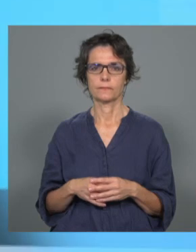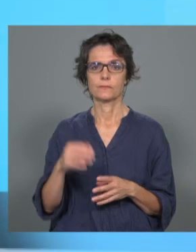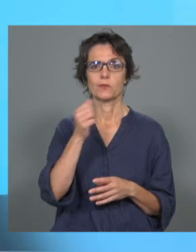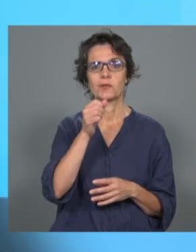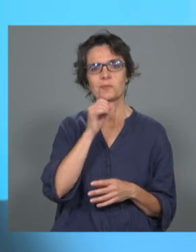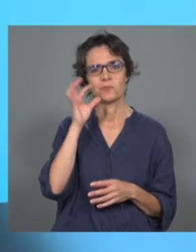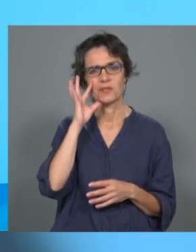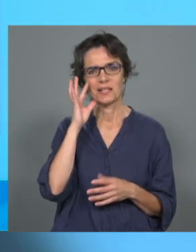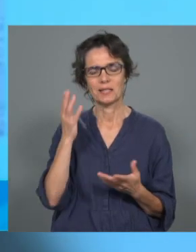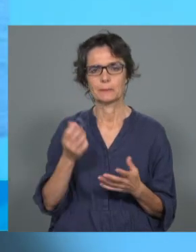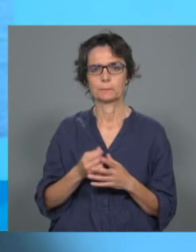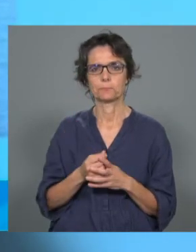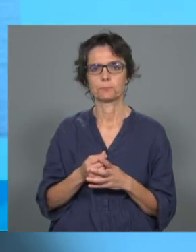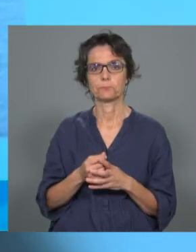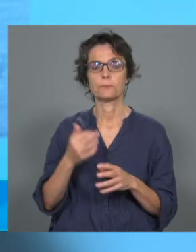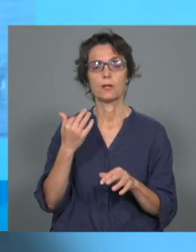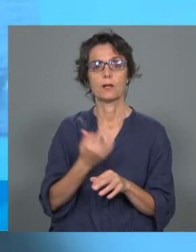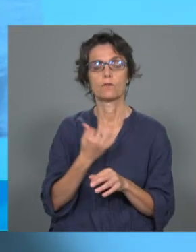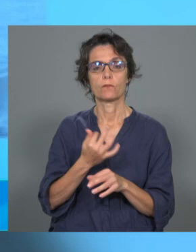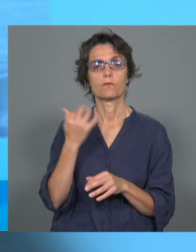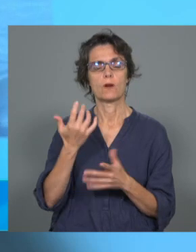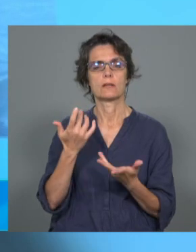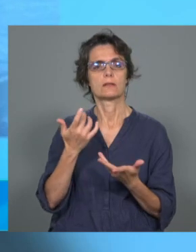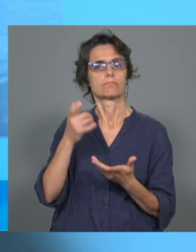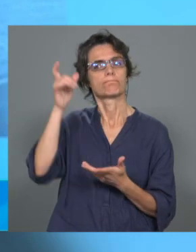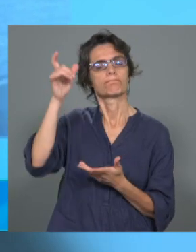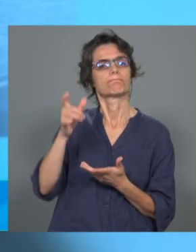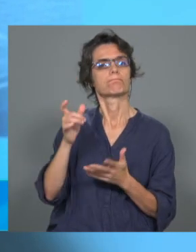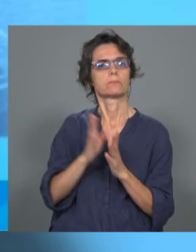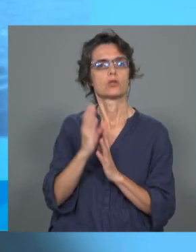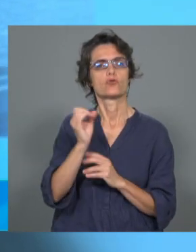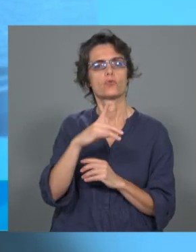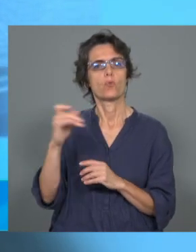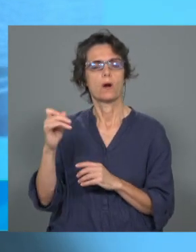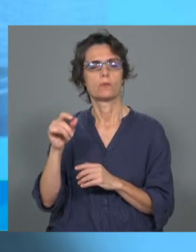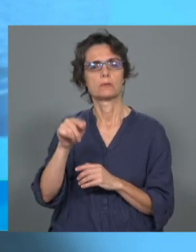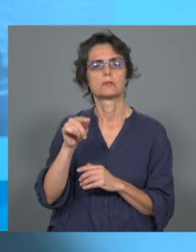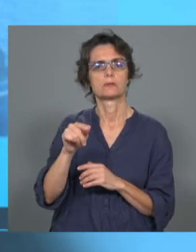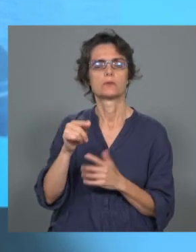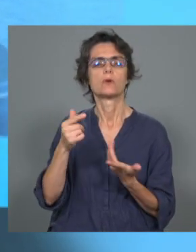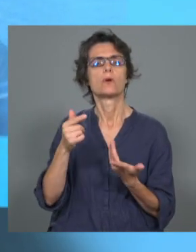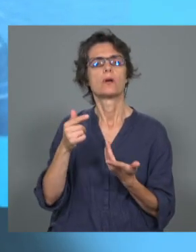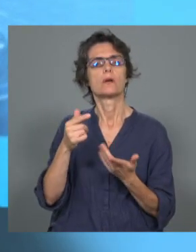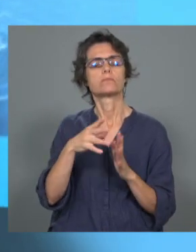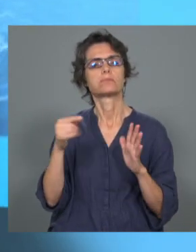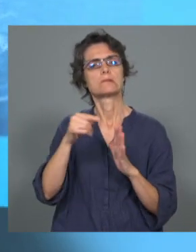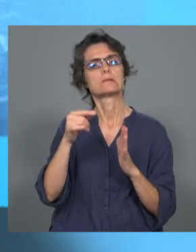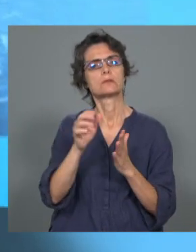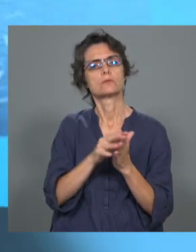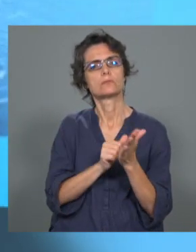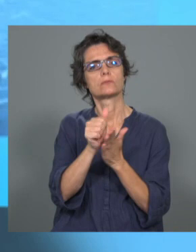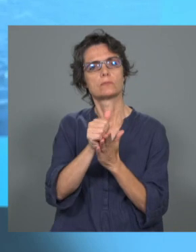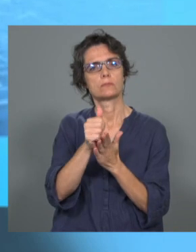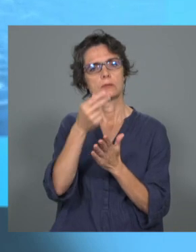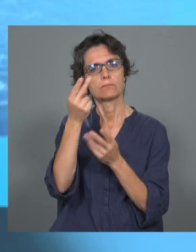Olá, muito boa tarde. A figura e a festa de São João é uma referência para analisar textos bíblicos, nomeadamente os que são lidos nas